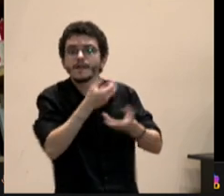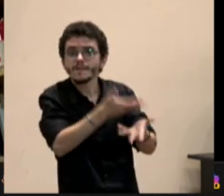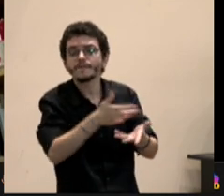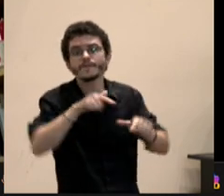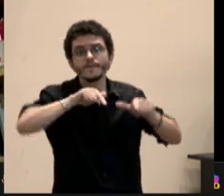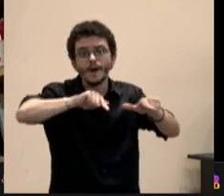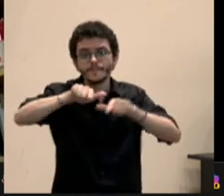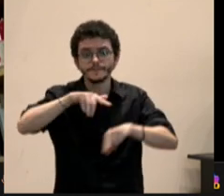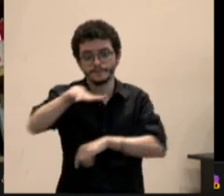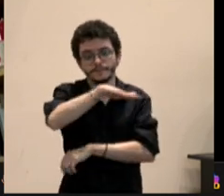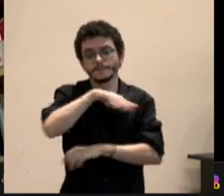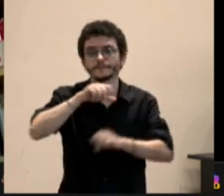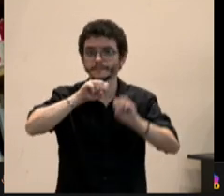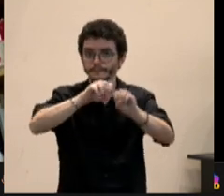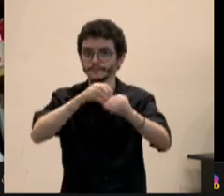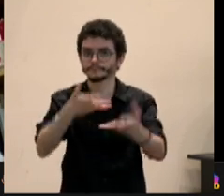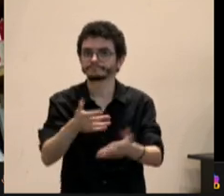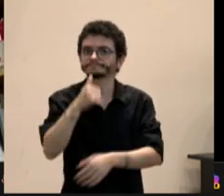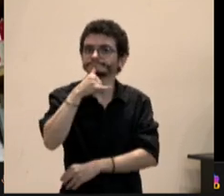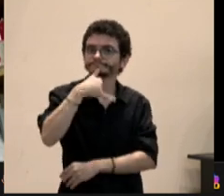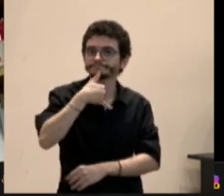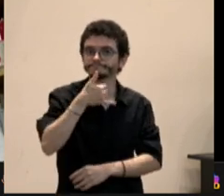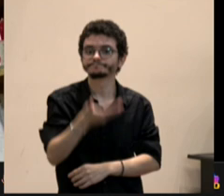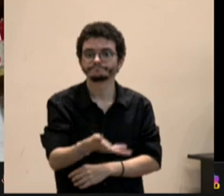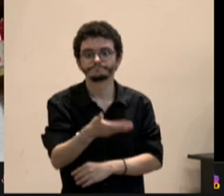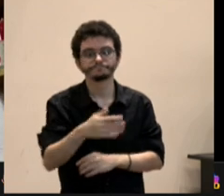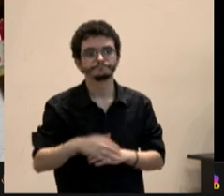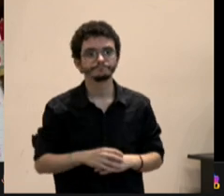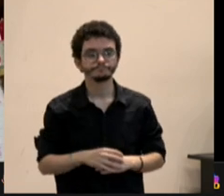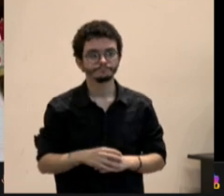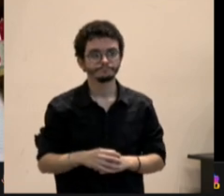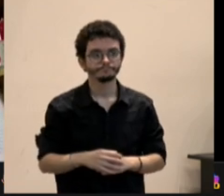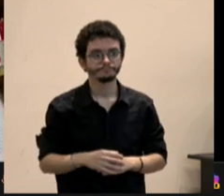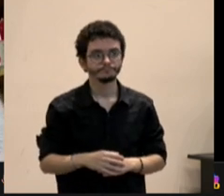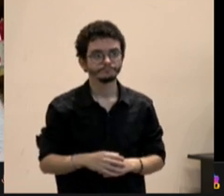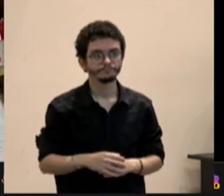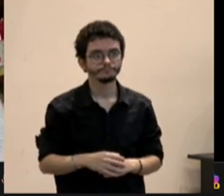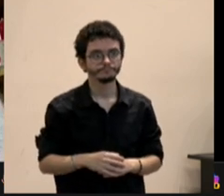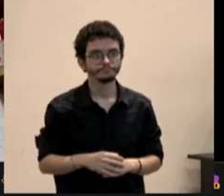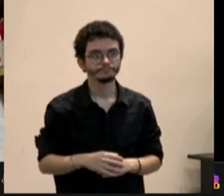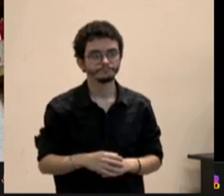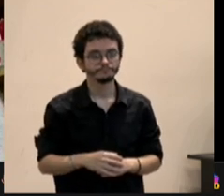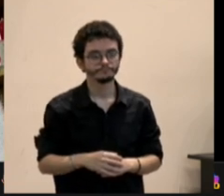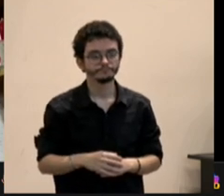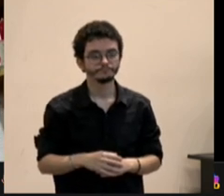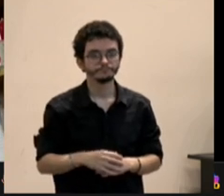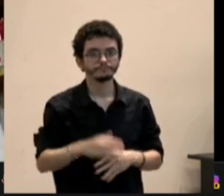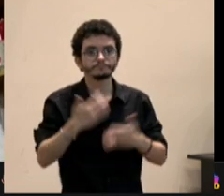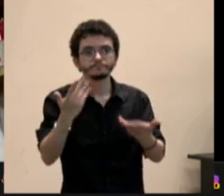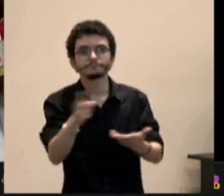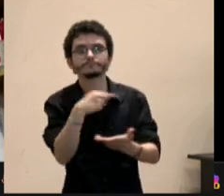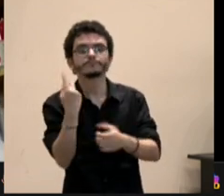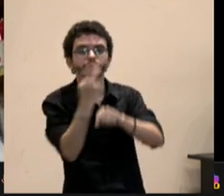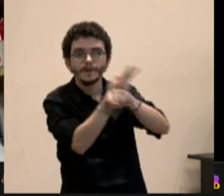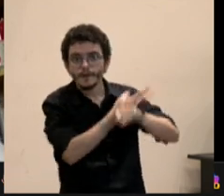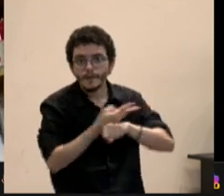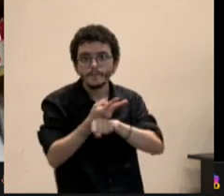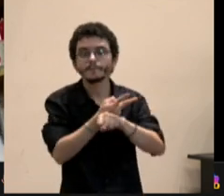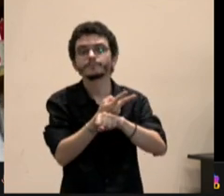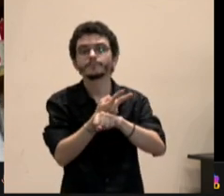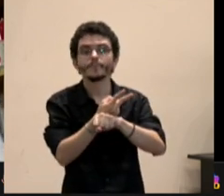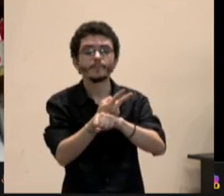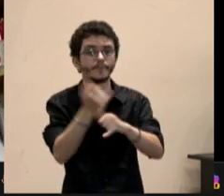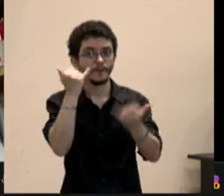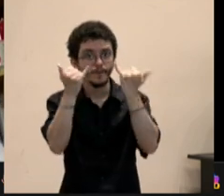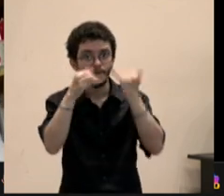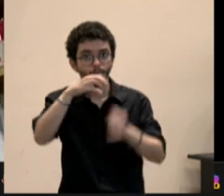em educação? E, infelizmente, quando fomos buscar, né, e olharmos para os dados do INEP, que